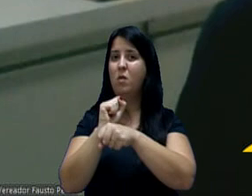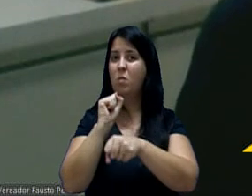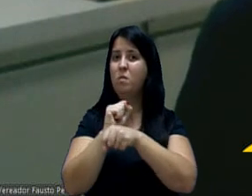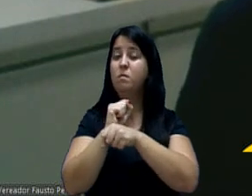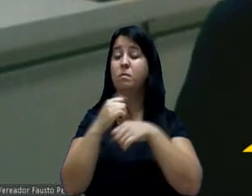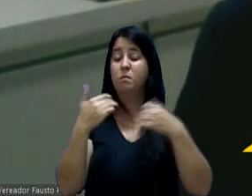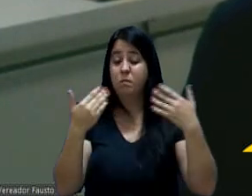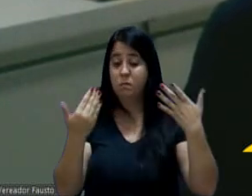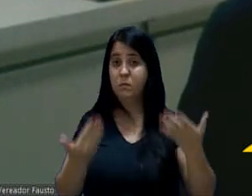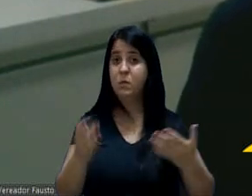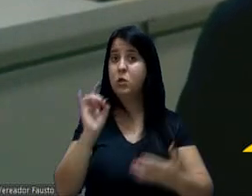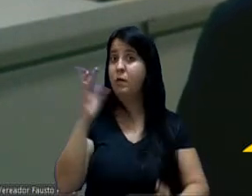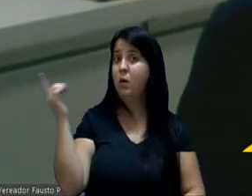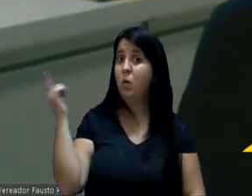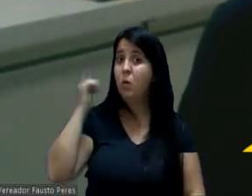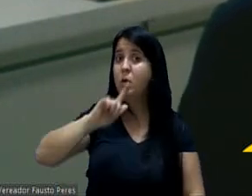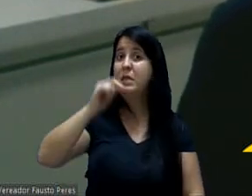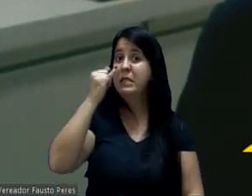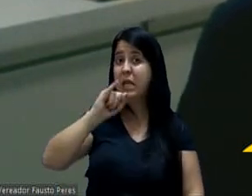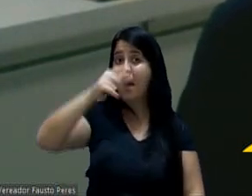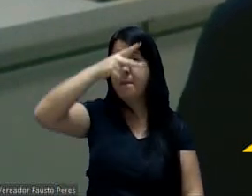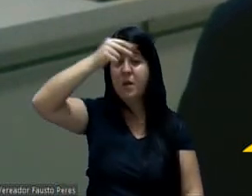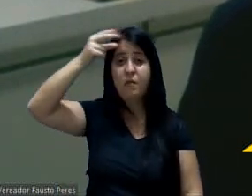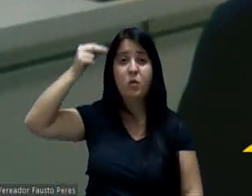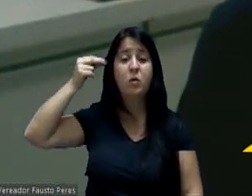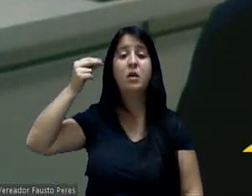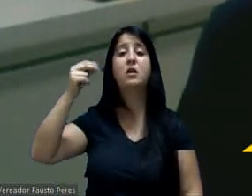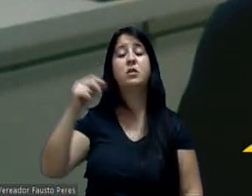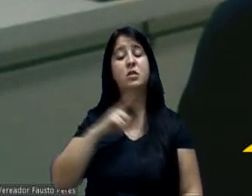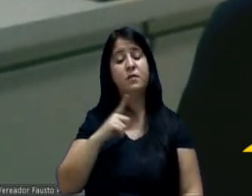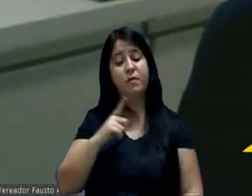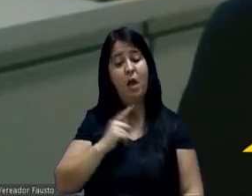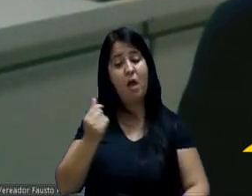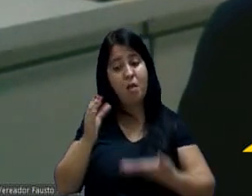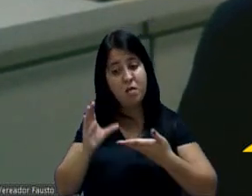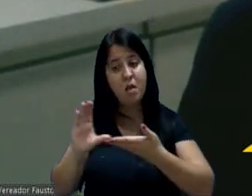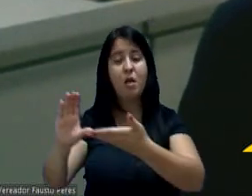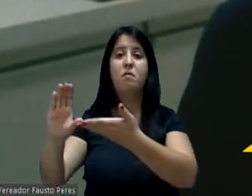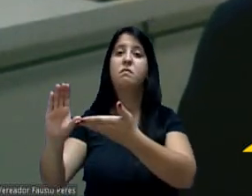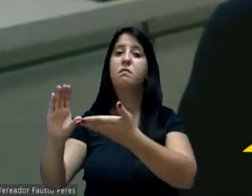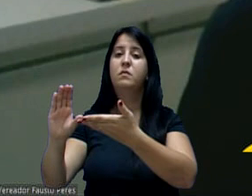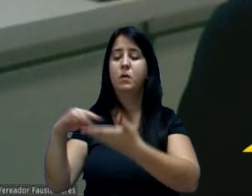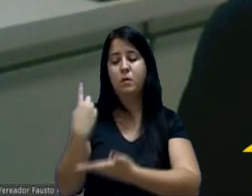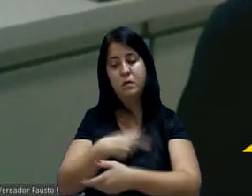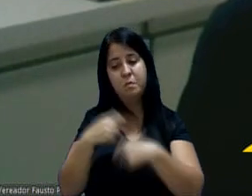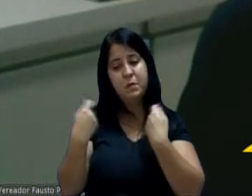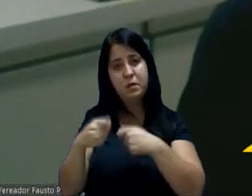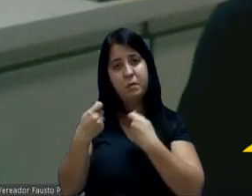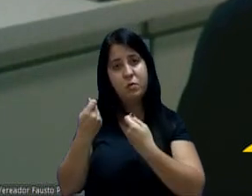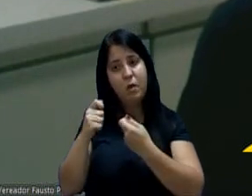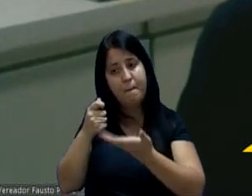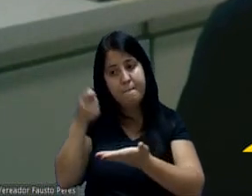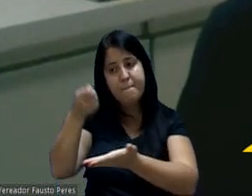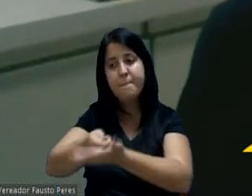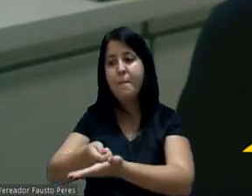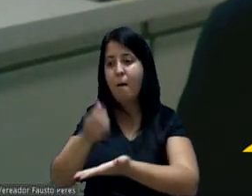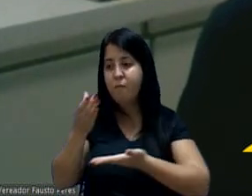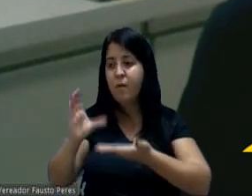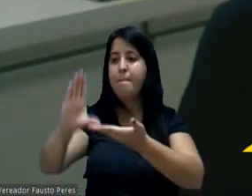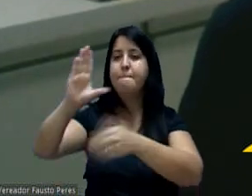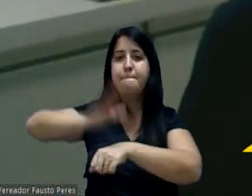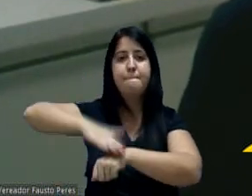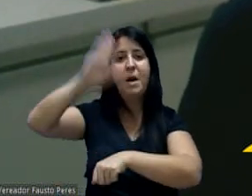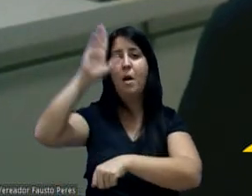conseguir se a prefeitura tiver condições, tiver mais recurso, e nós temos que investir mais em UTI. E tem que